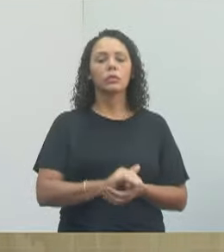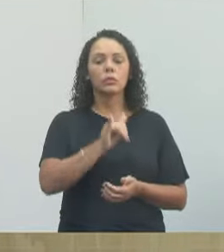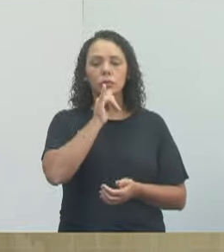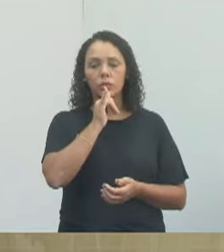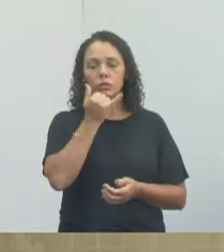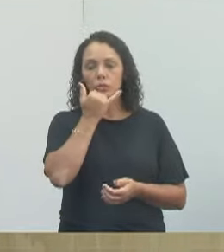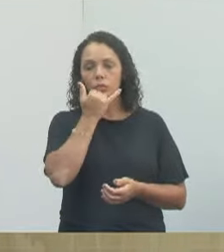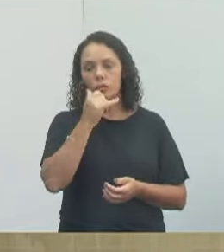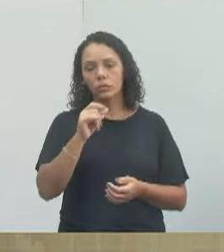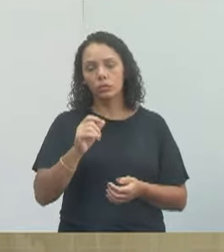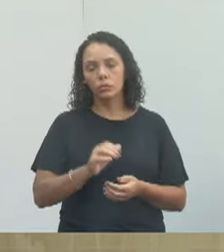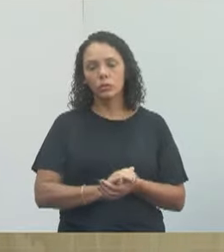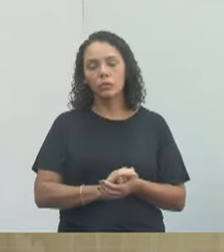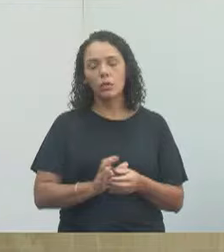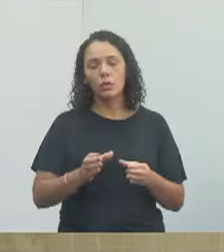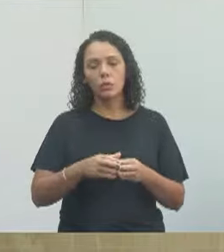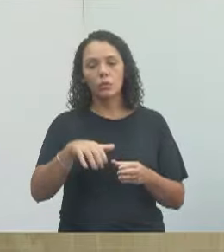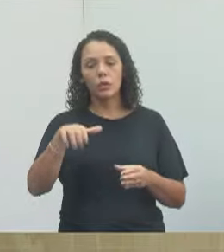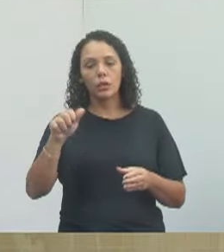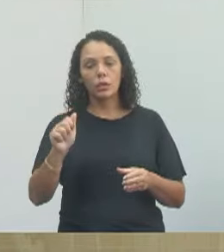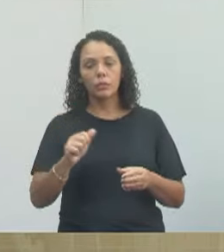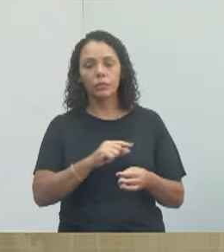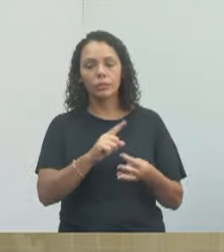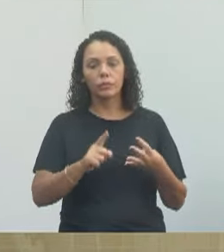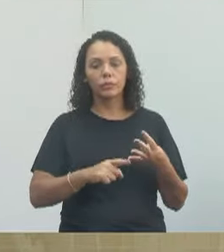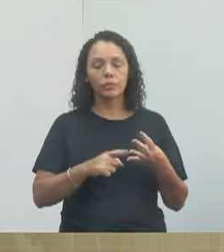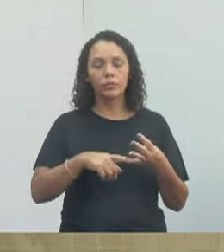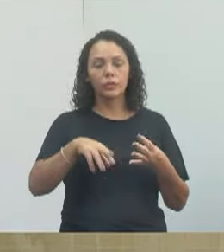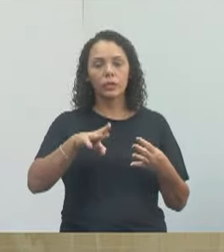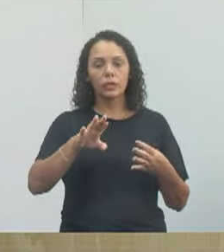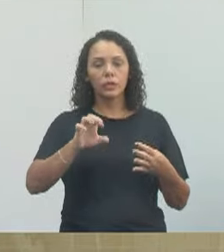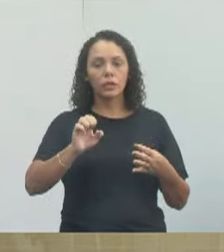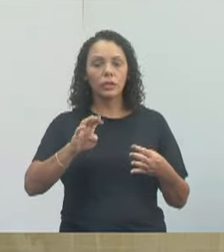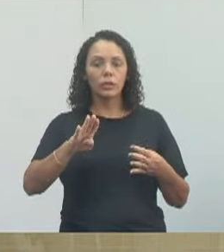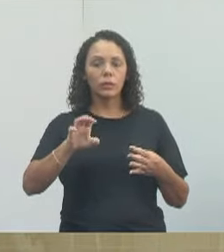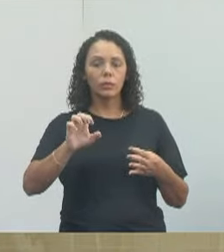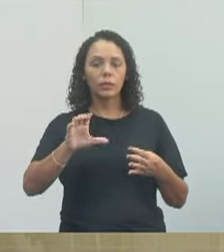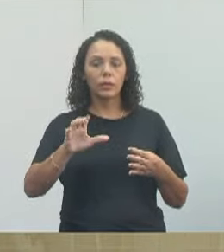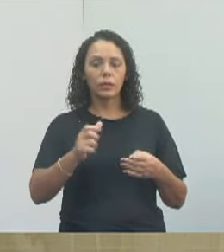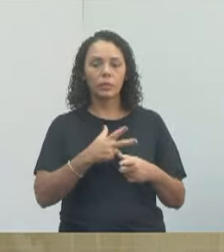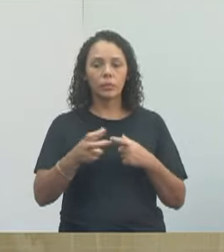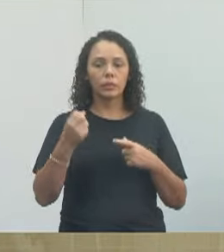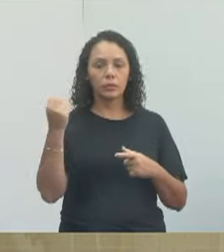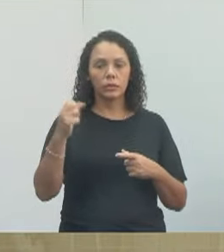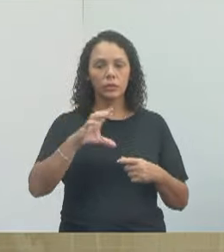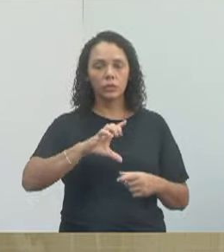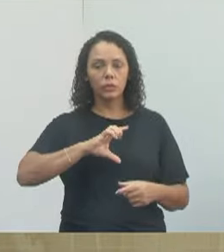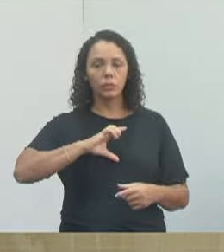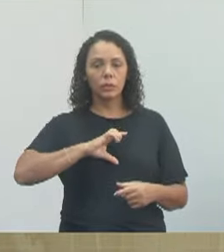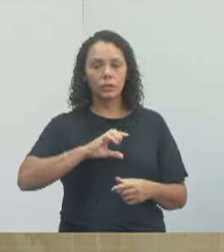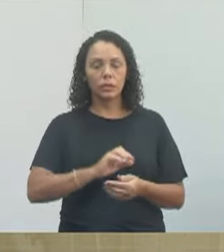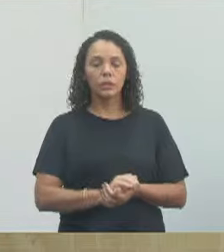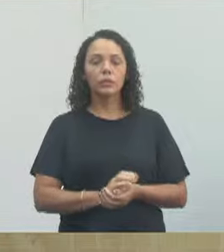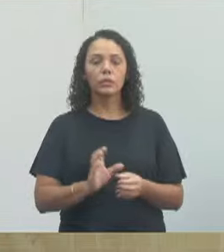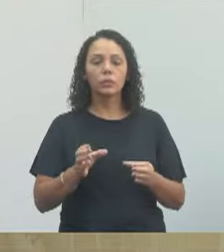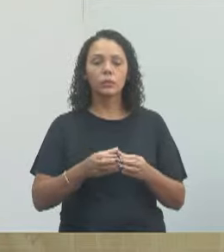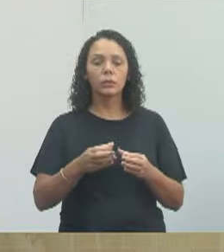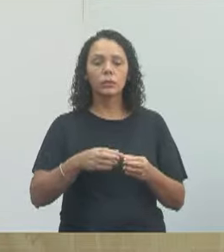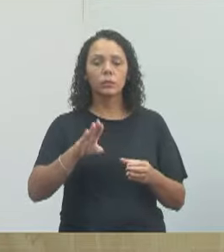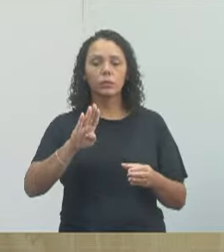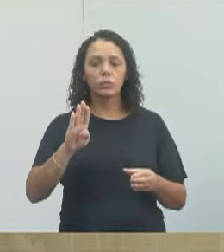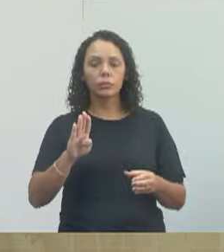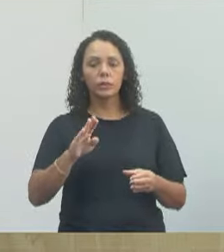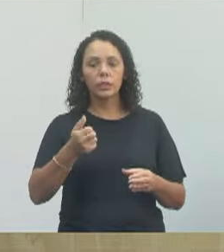no tmb Regional Rebeca Mendes Pela conquista da medalha de campeã nas categorias sub 15b autoria